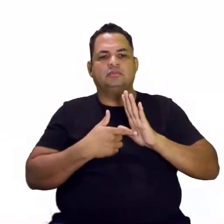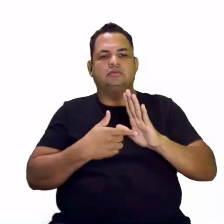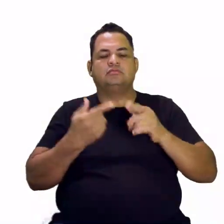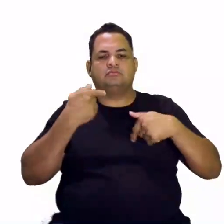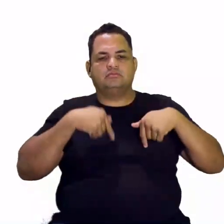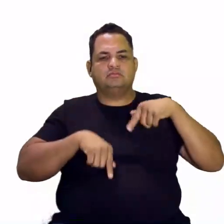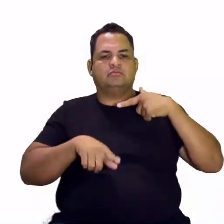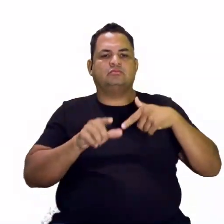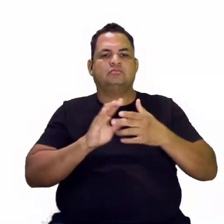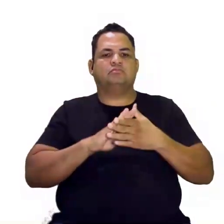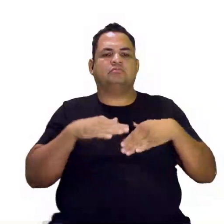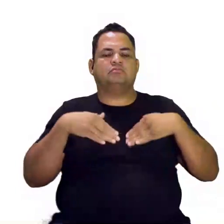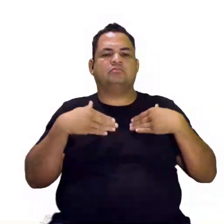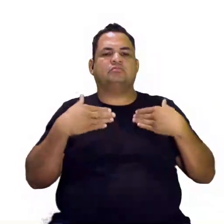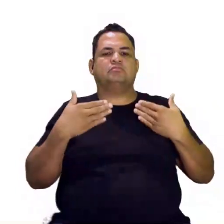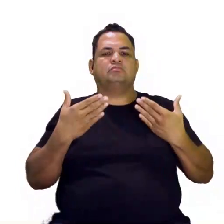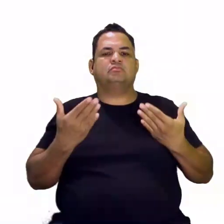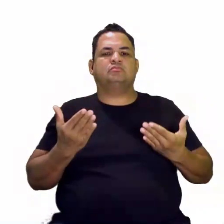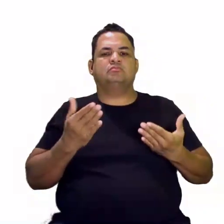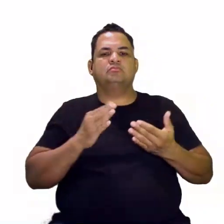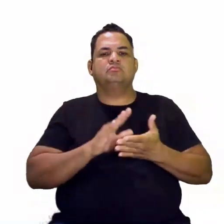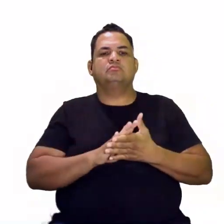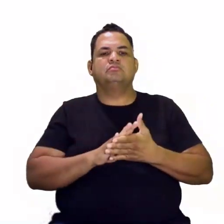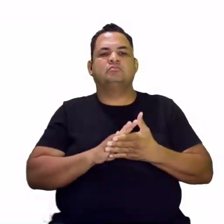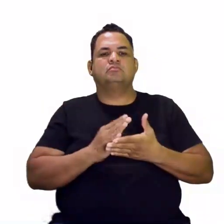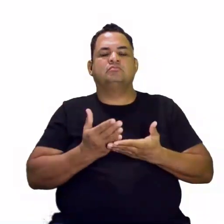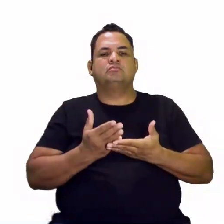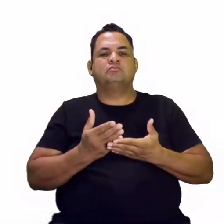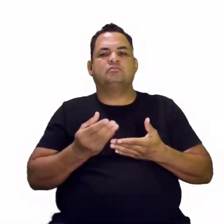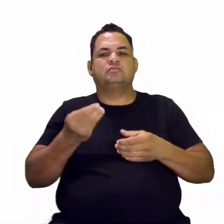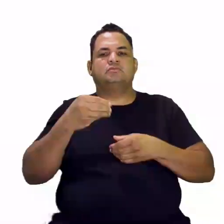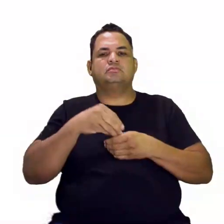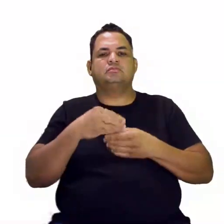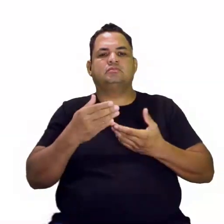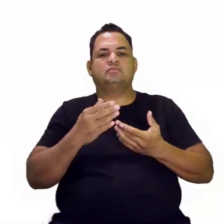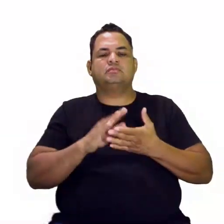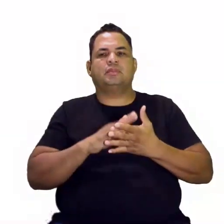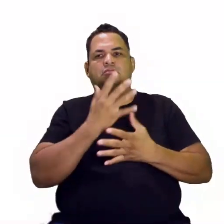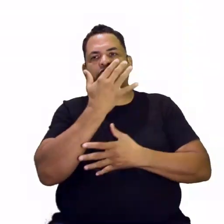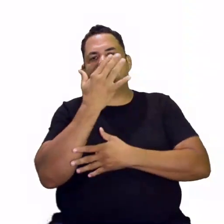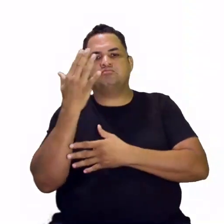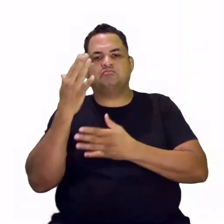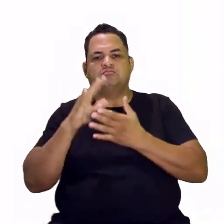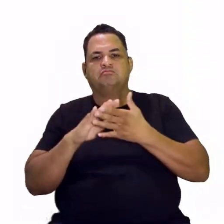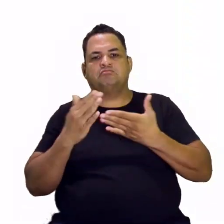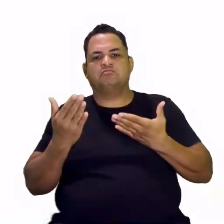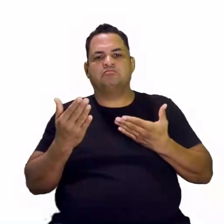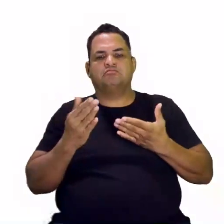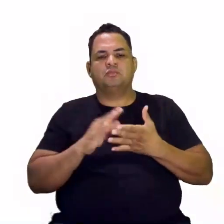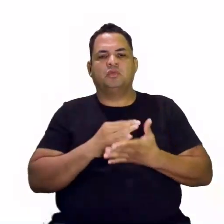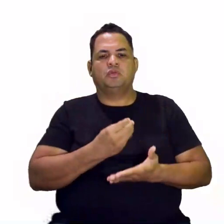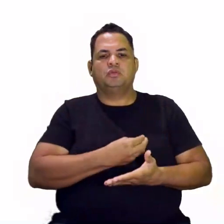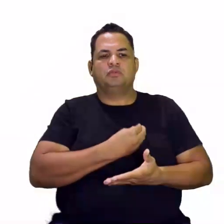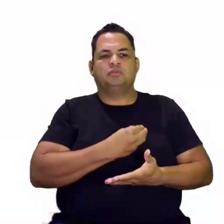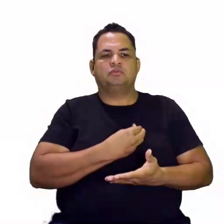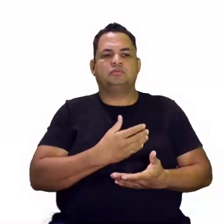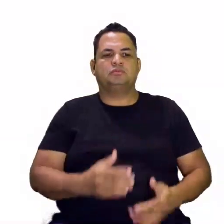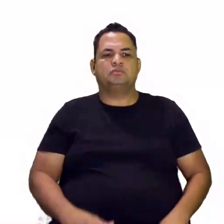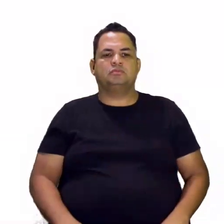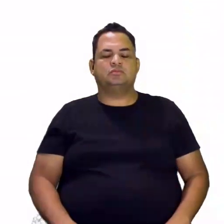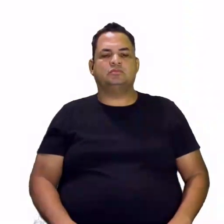metabolismo somente quando parasitam um ser. Seja ele uma planta, um fungo ou um ser vivo, um animal,